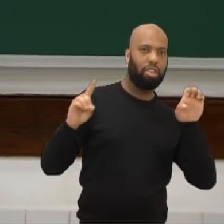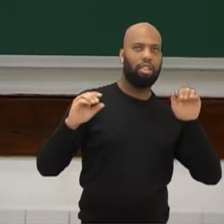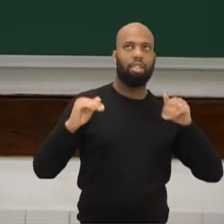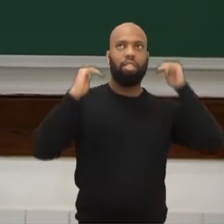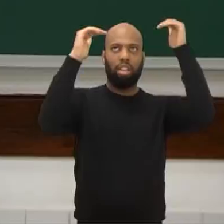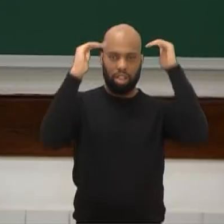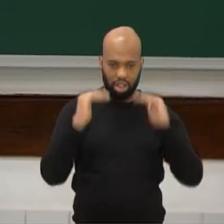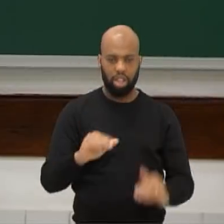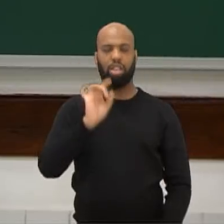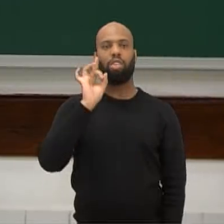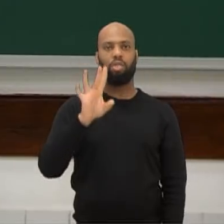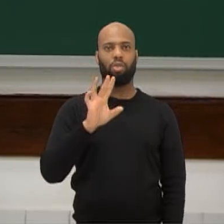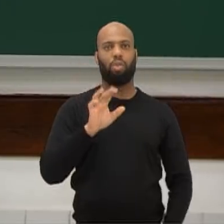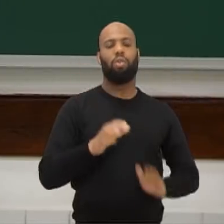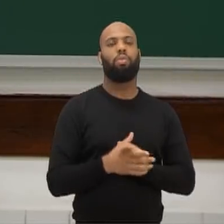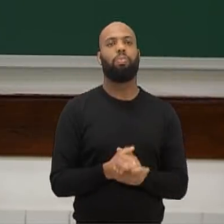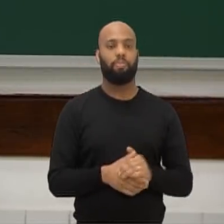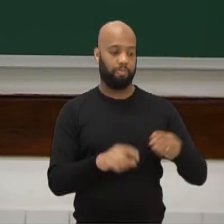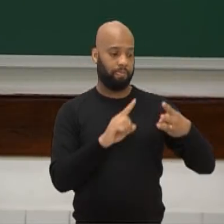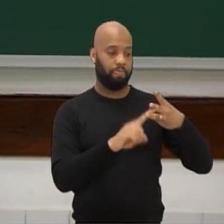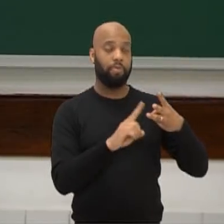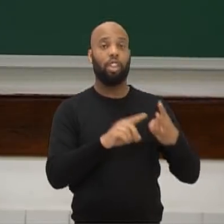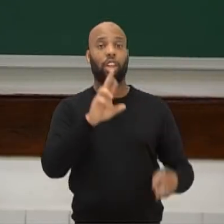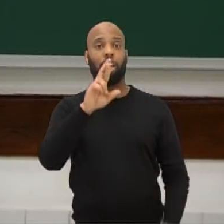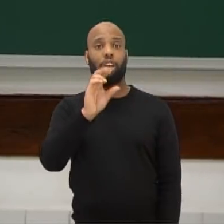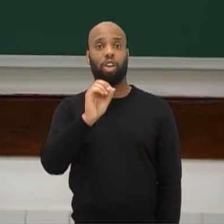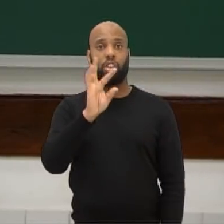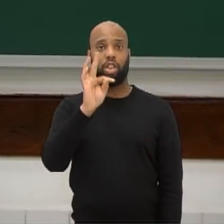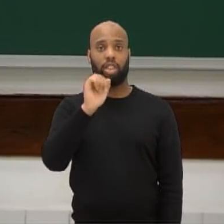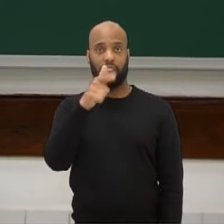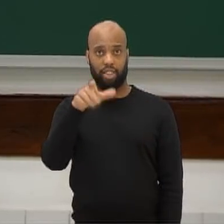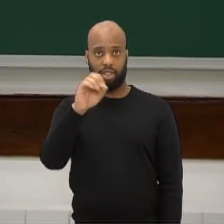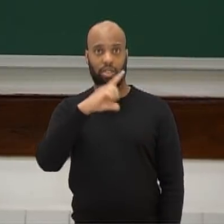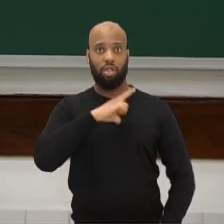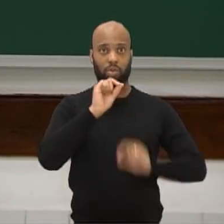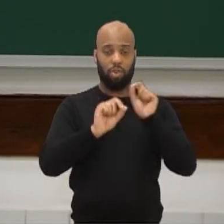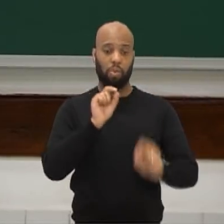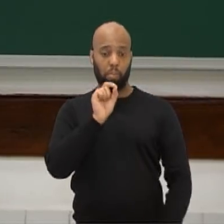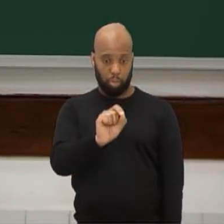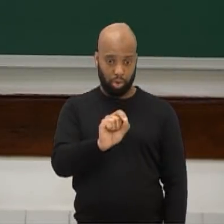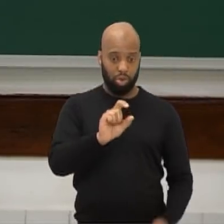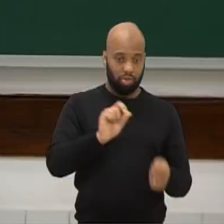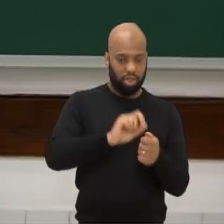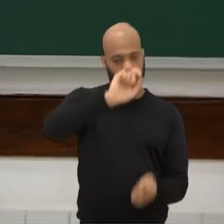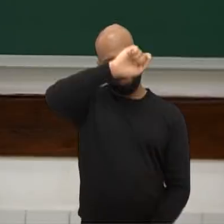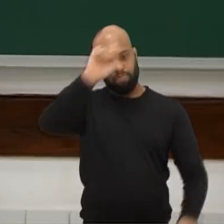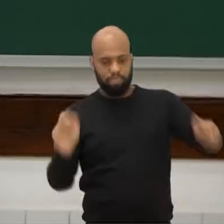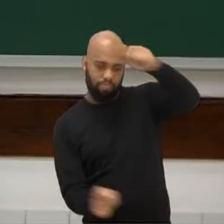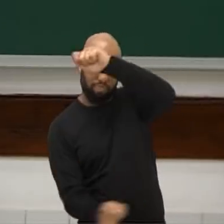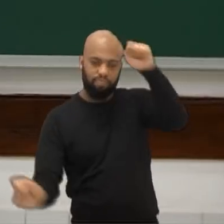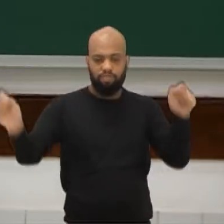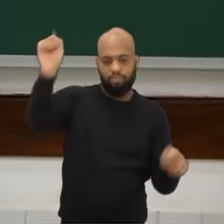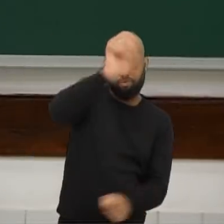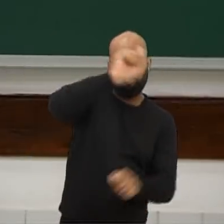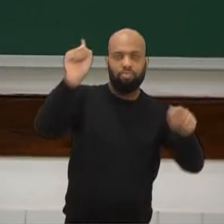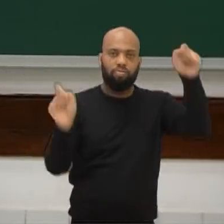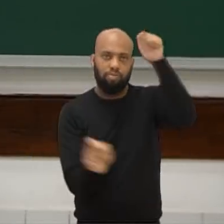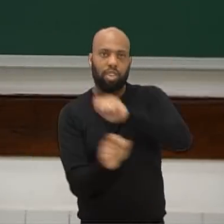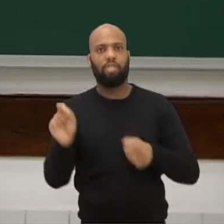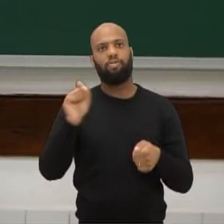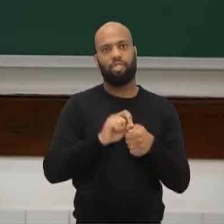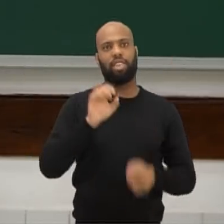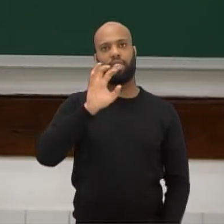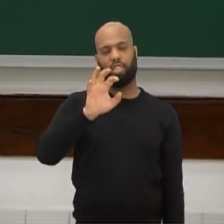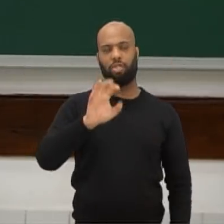baixo, não alterando. E a de rotação, nós temos um ponto onde ela é rotacionada, a figura